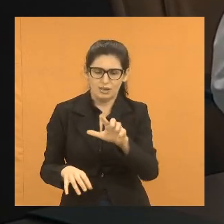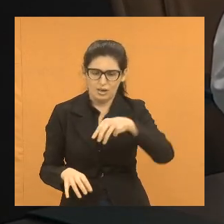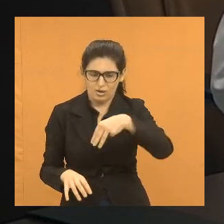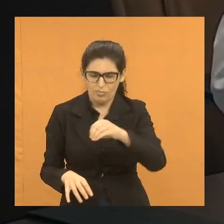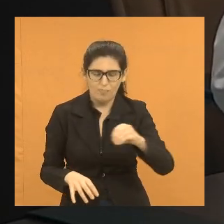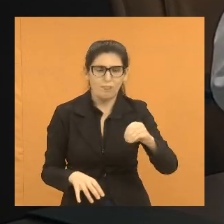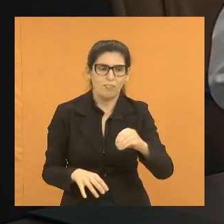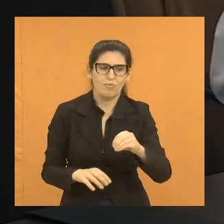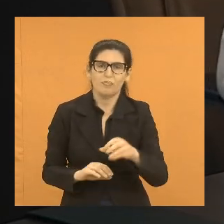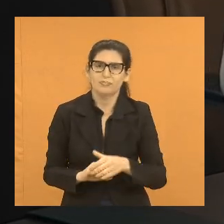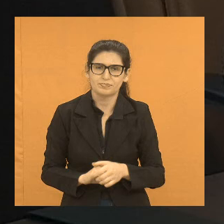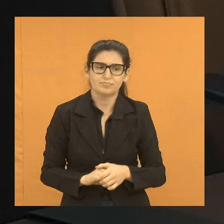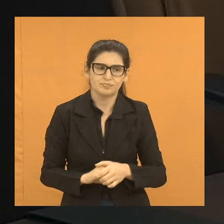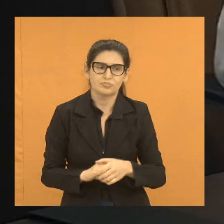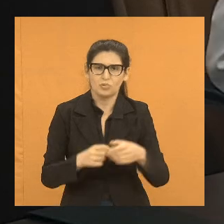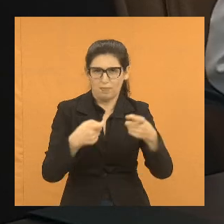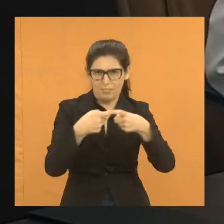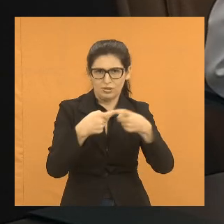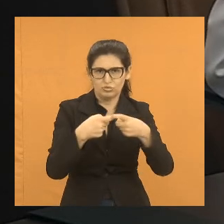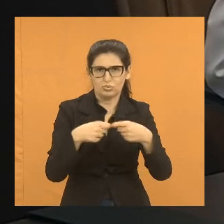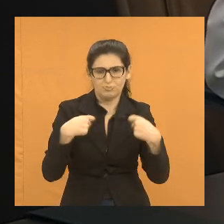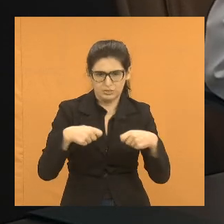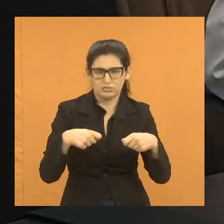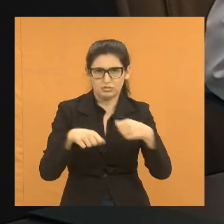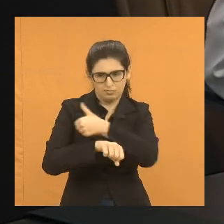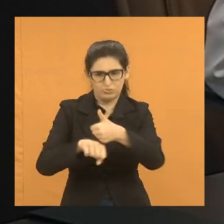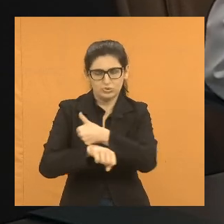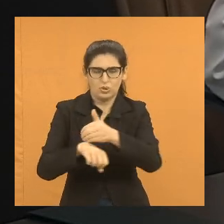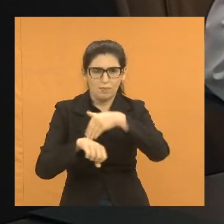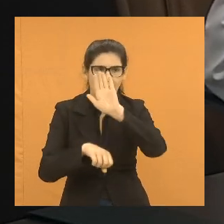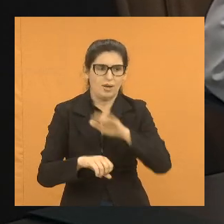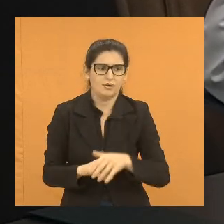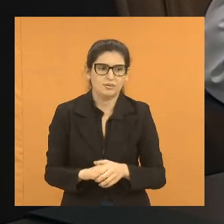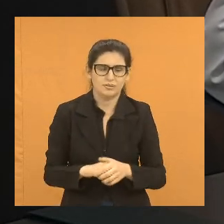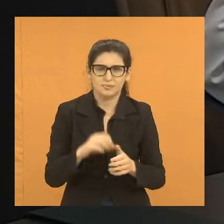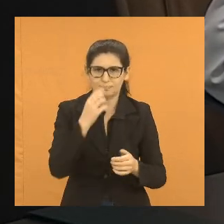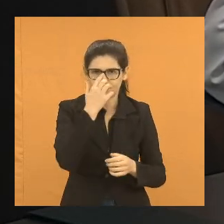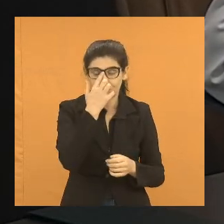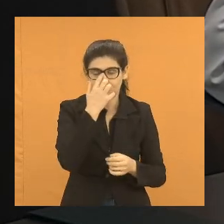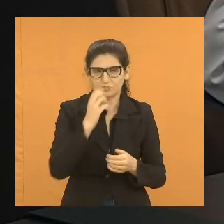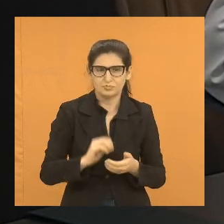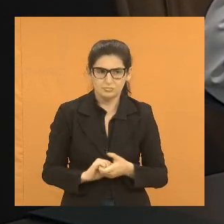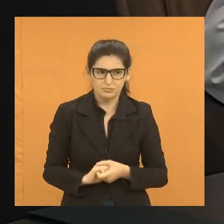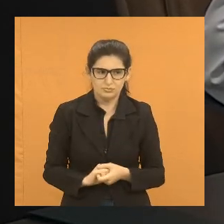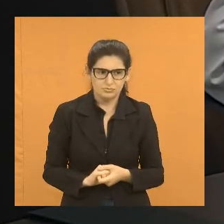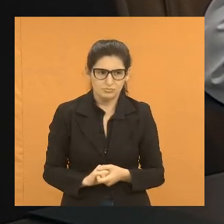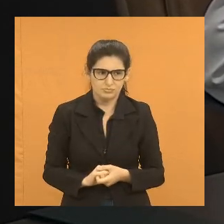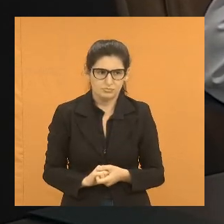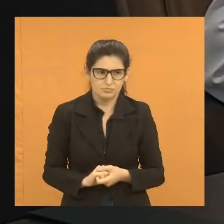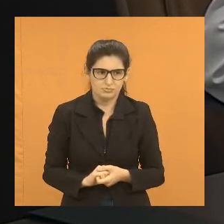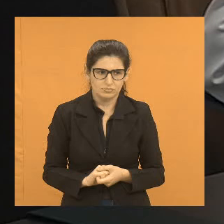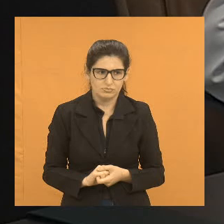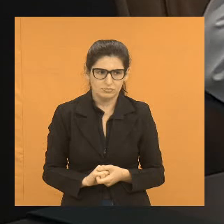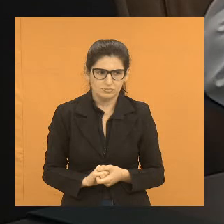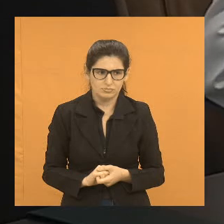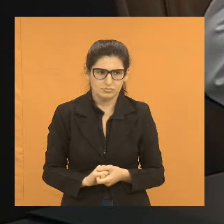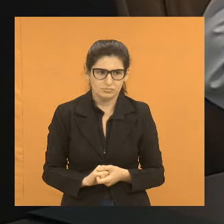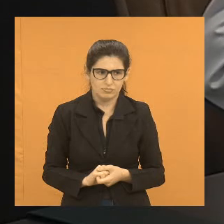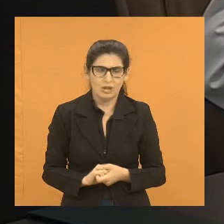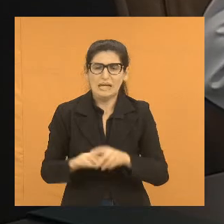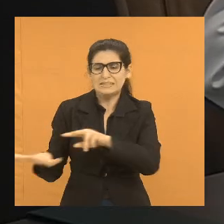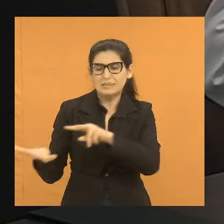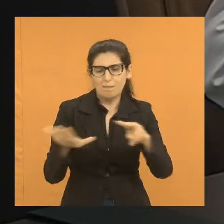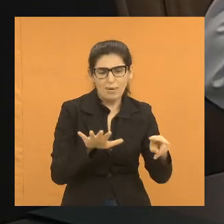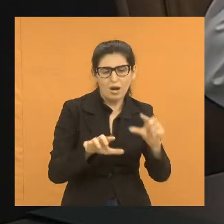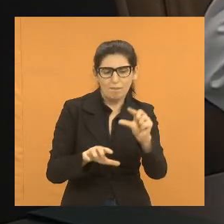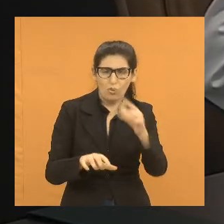mais rápido. Agora, se continua o mesmo que está na semana, aí não tem jeito. Aí a situação fica